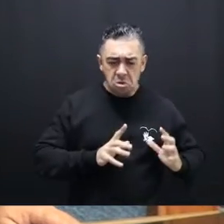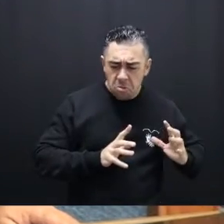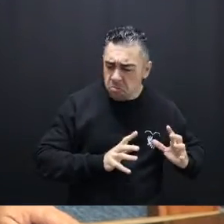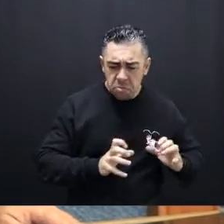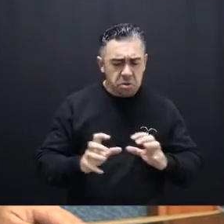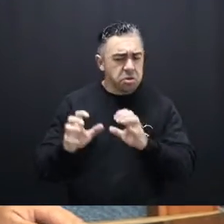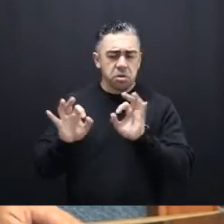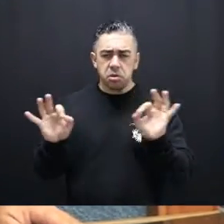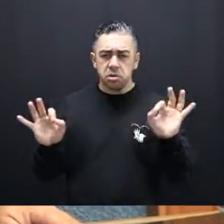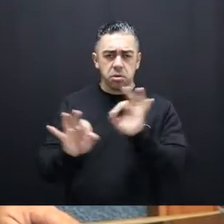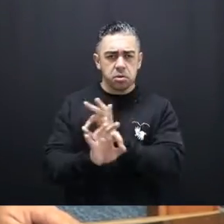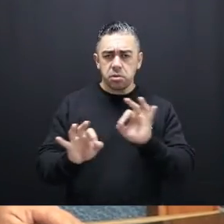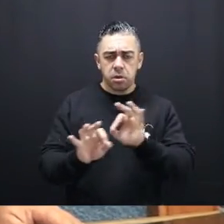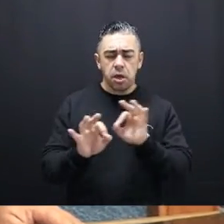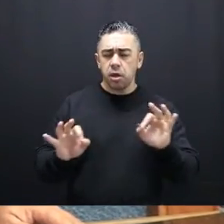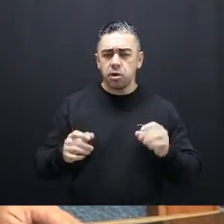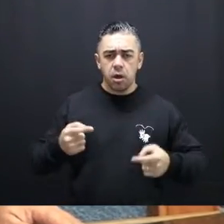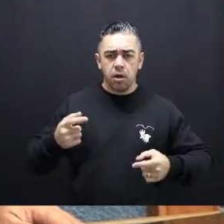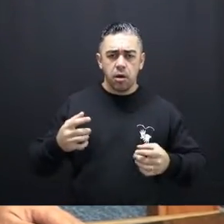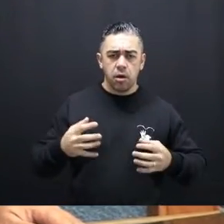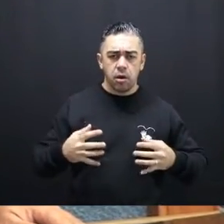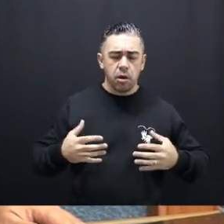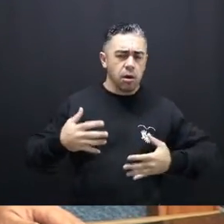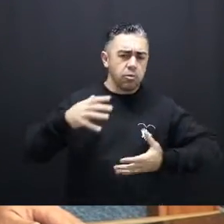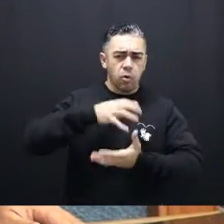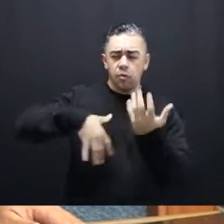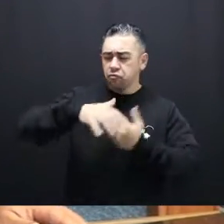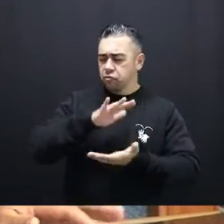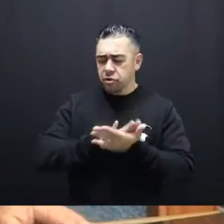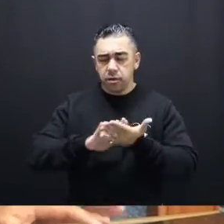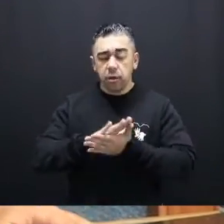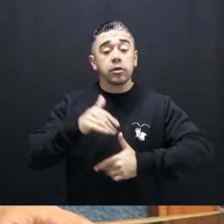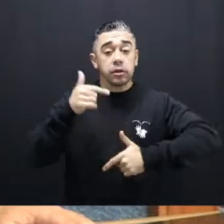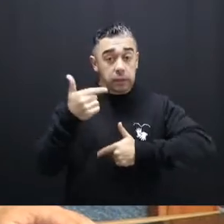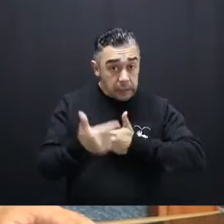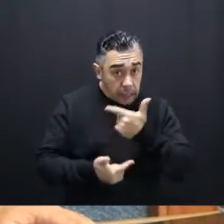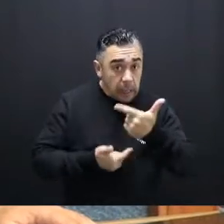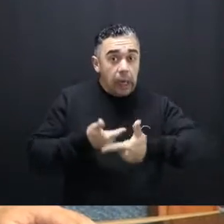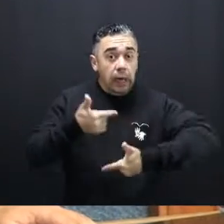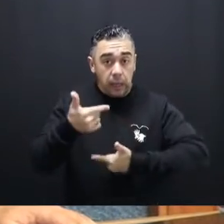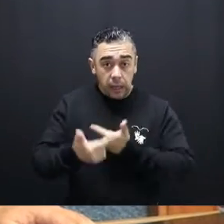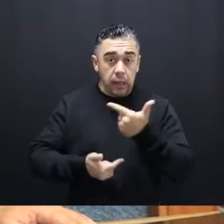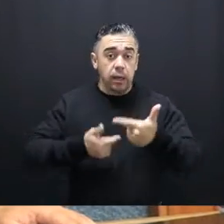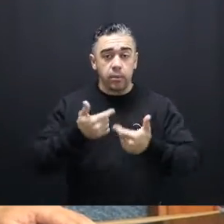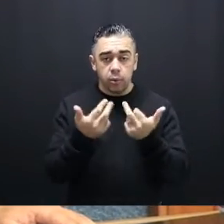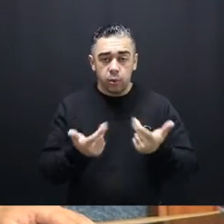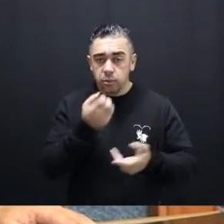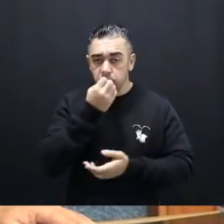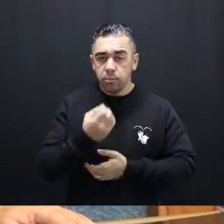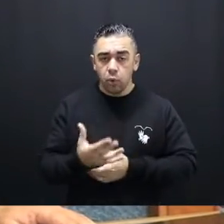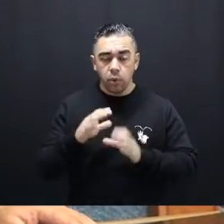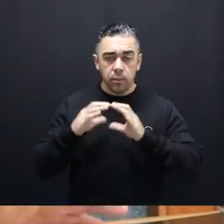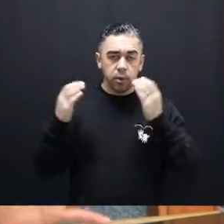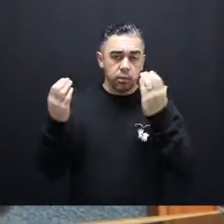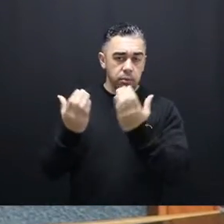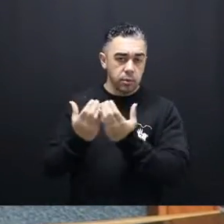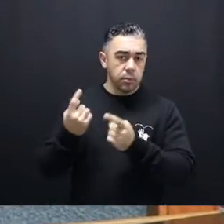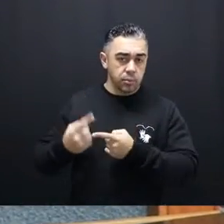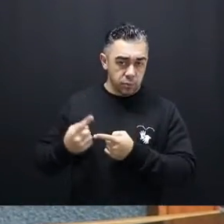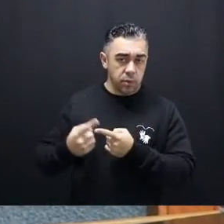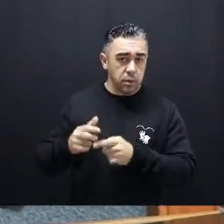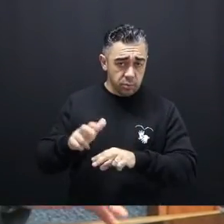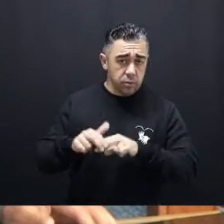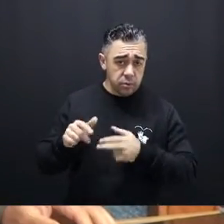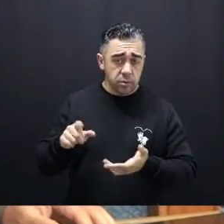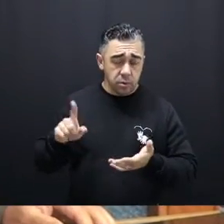sem encrenca e trabalho e trabalho e coisas boas para comunidade porque é para